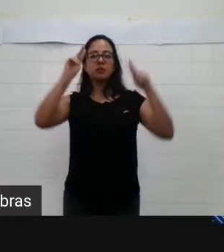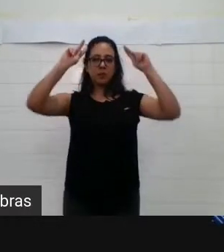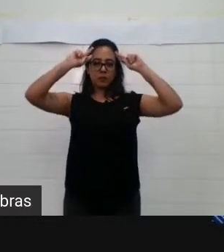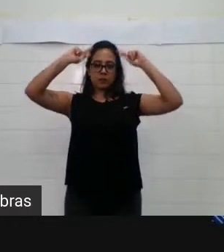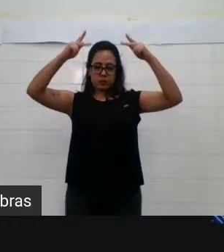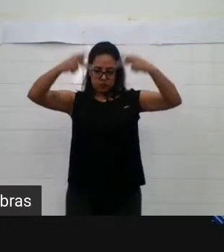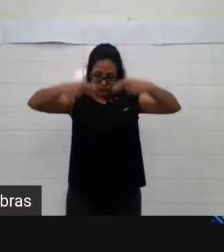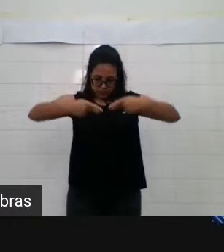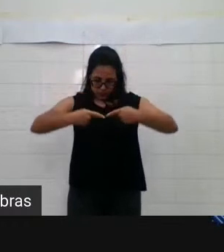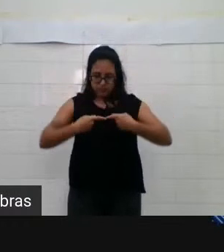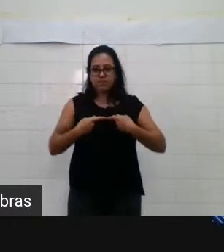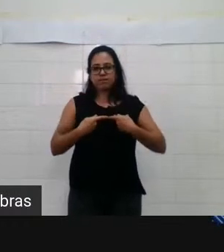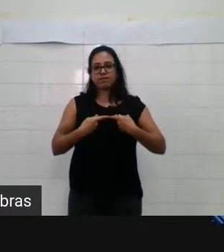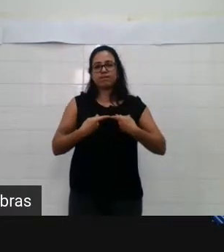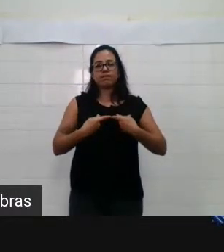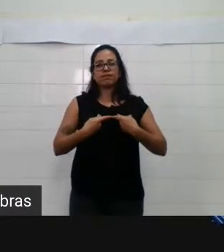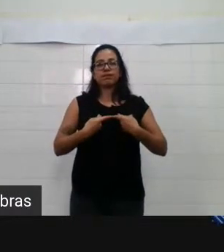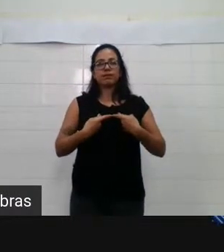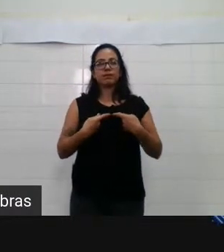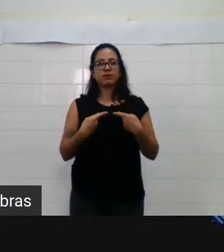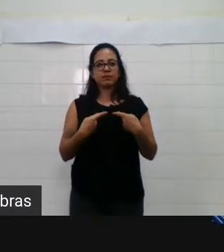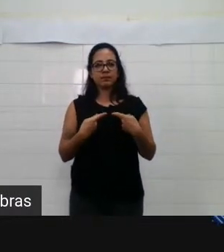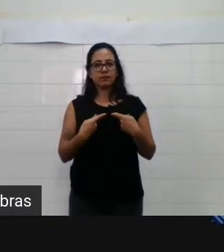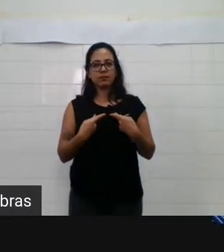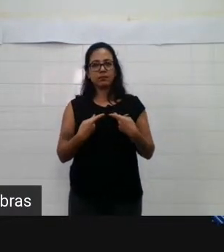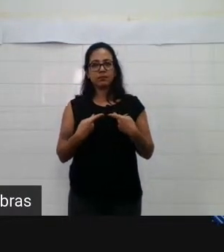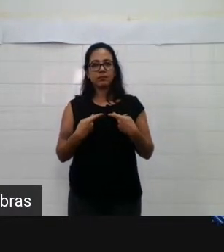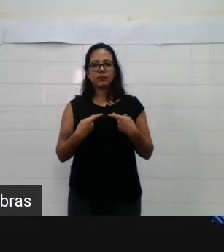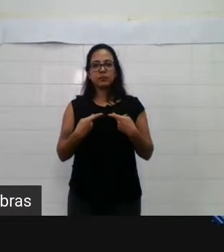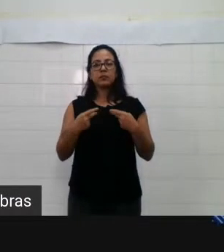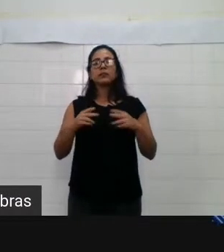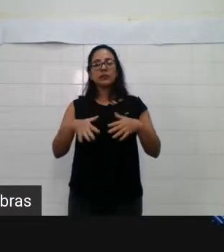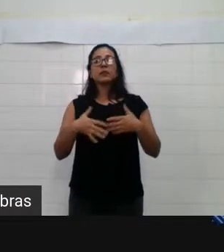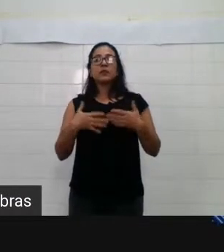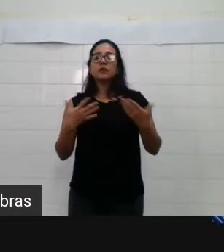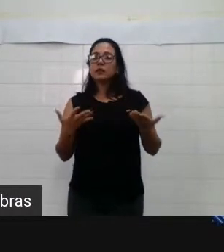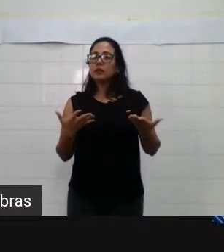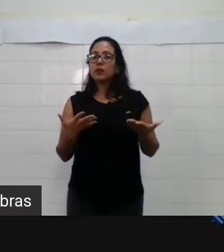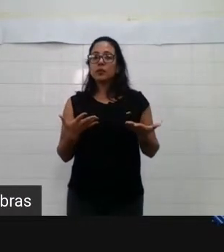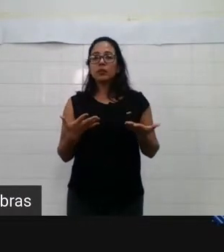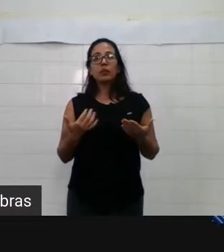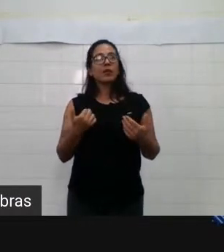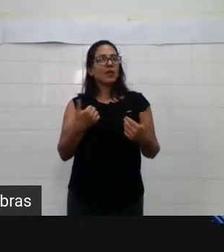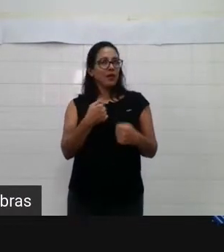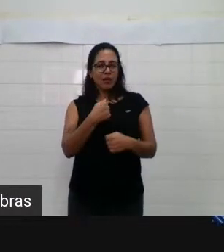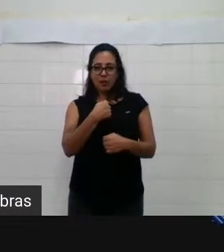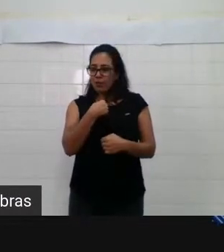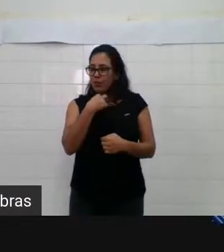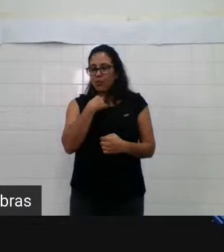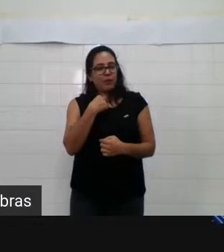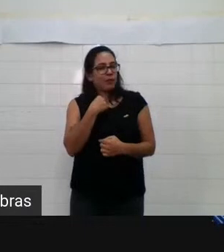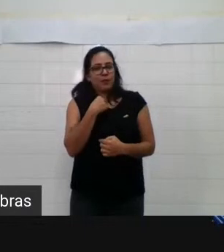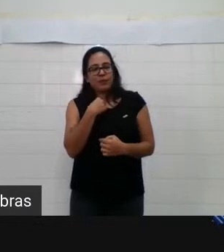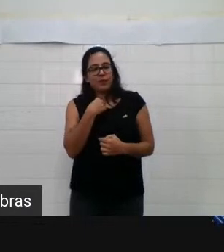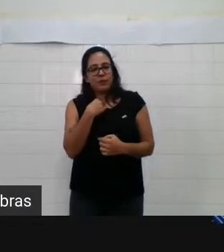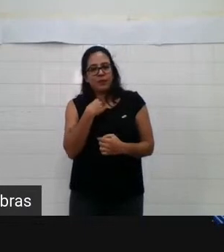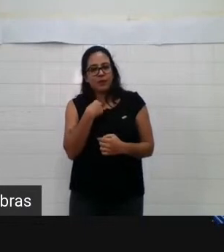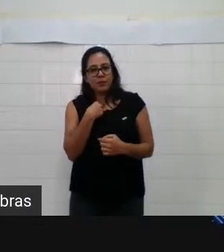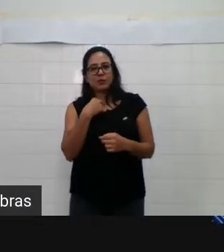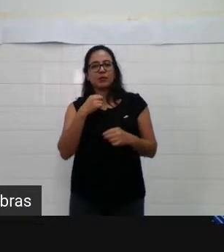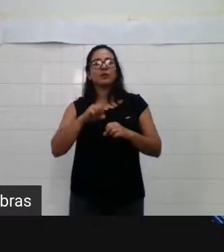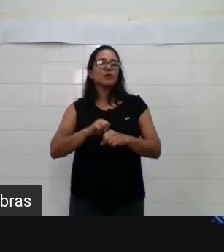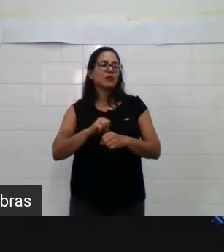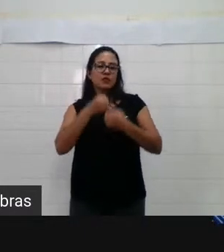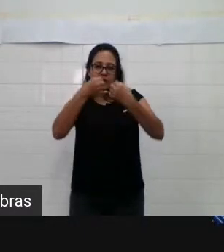ao nosso próprio conhecimento. E aí, claro, eu não poderia também deixar passar, e